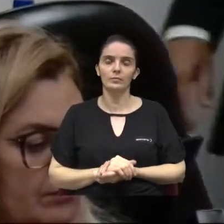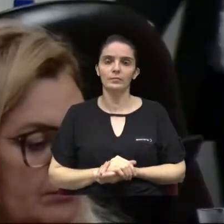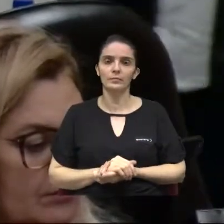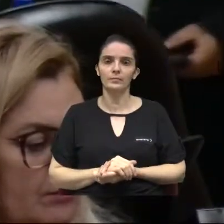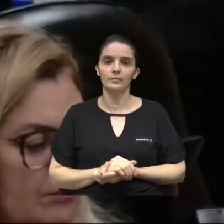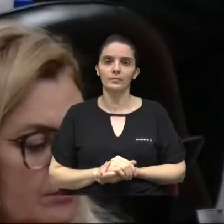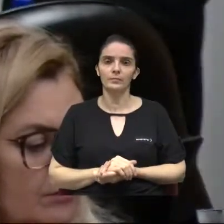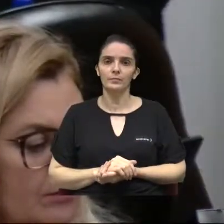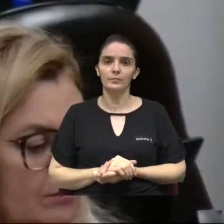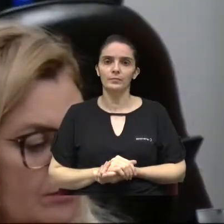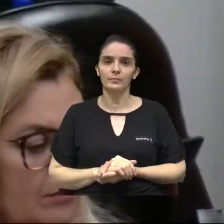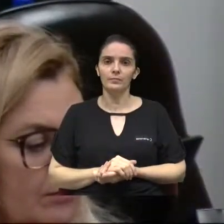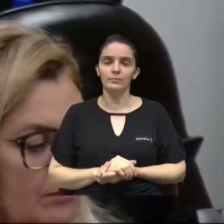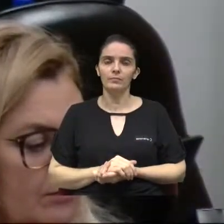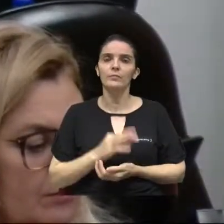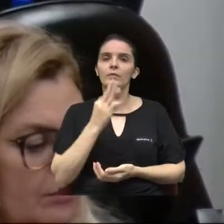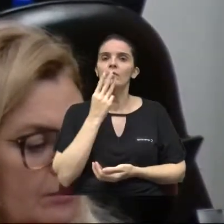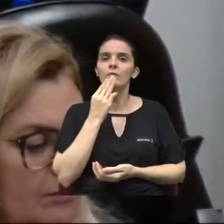o requerimento, vereador.